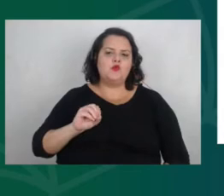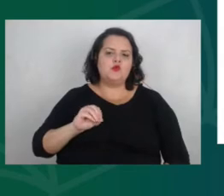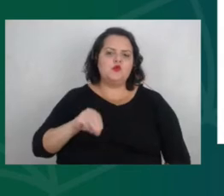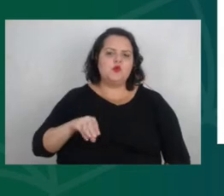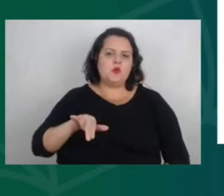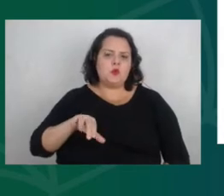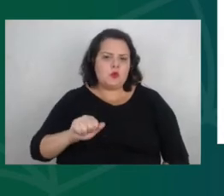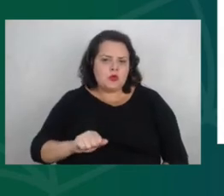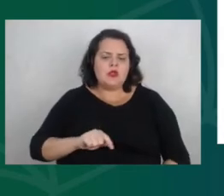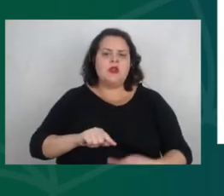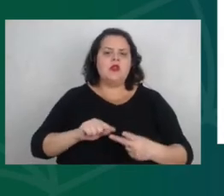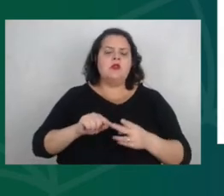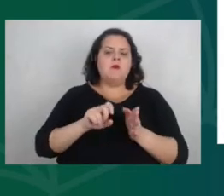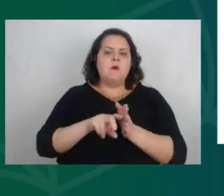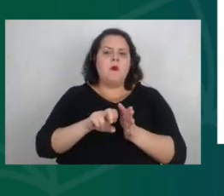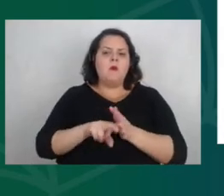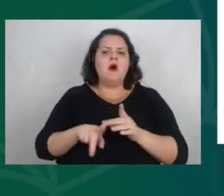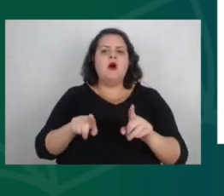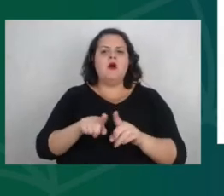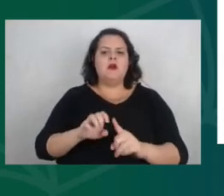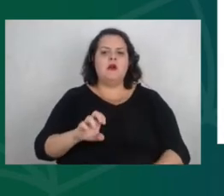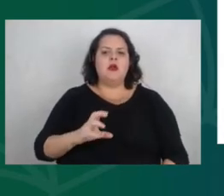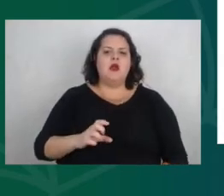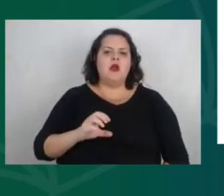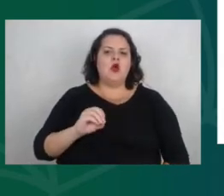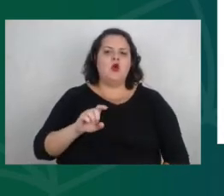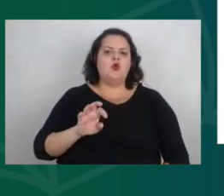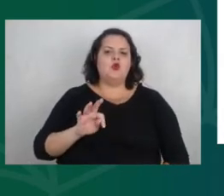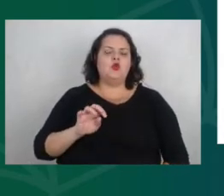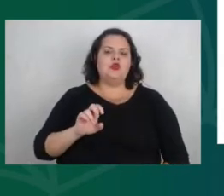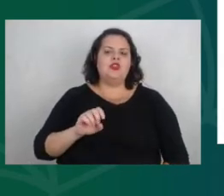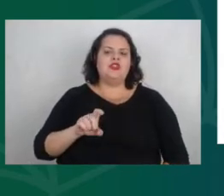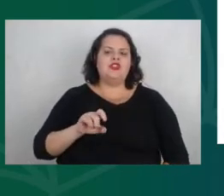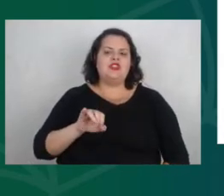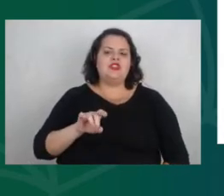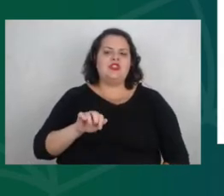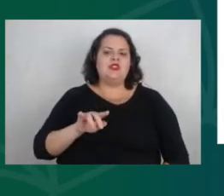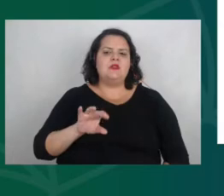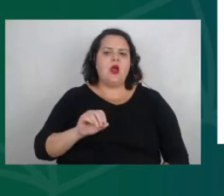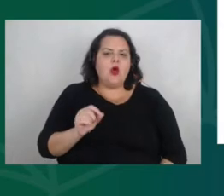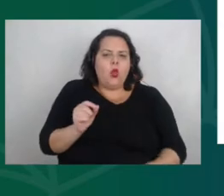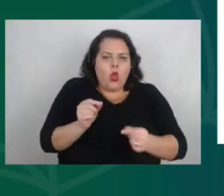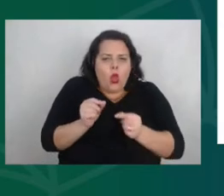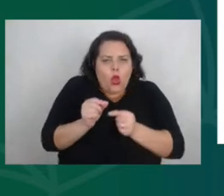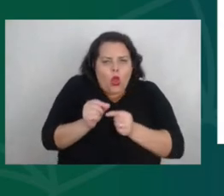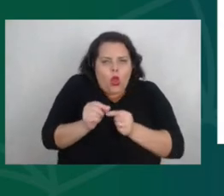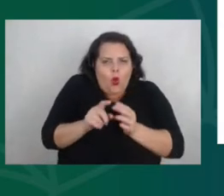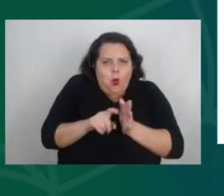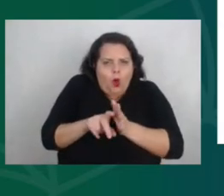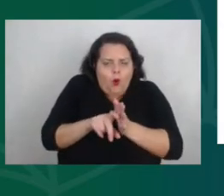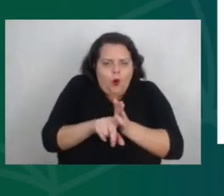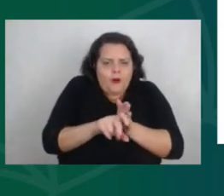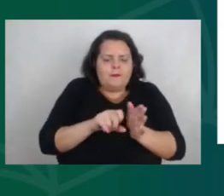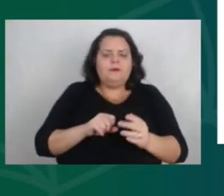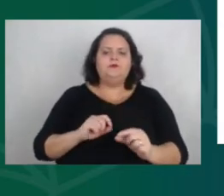ecotóxicos e também toxicidade em uma série de micro-organismos. No entanto, não